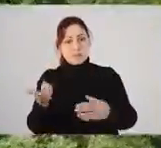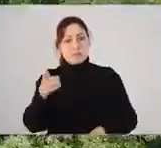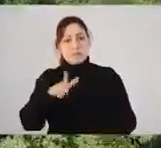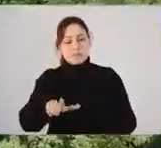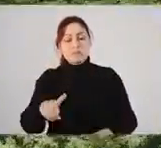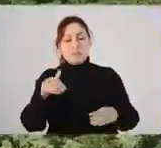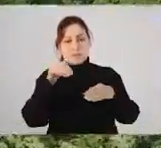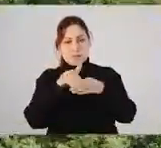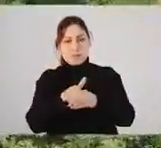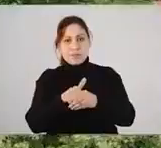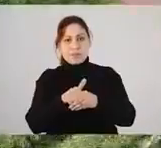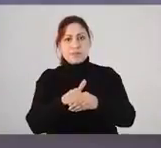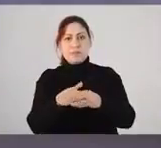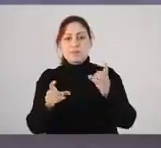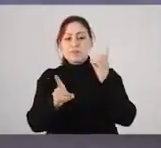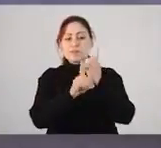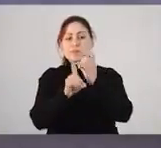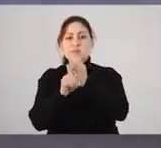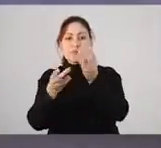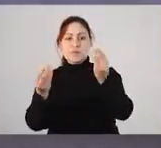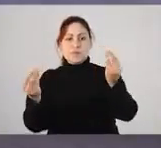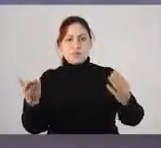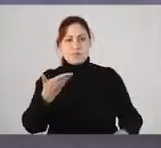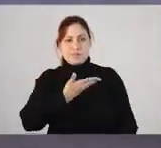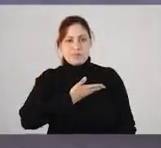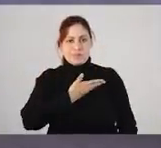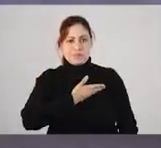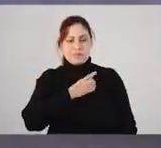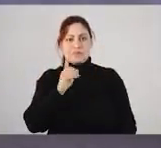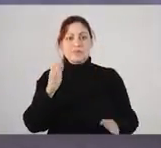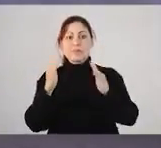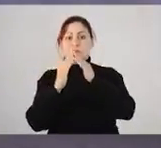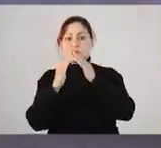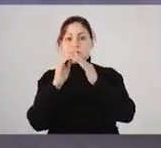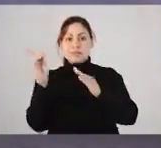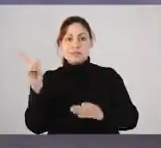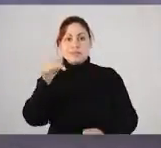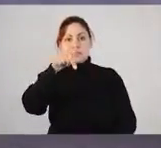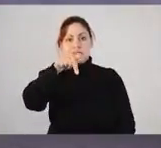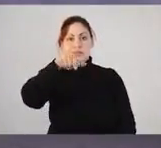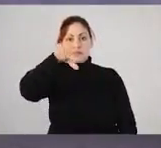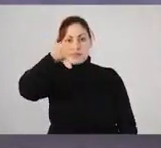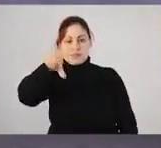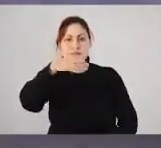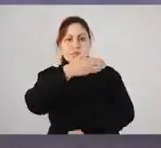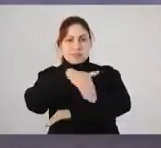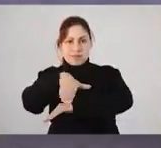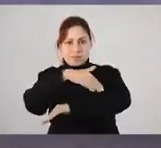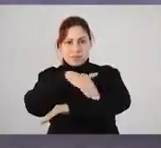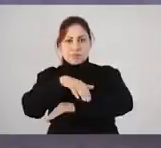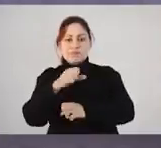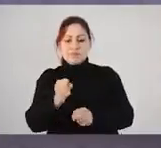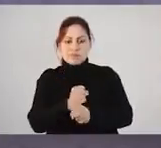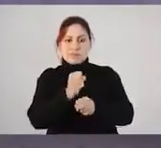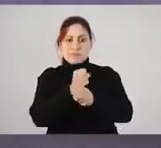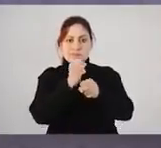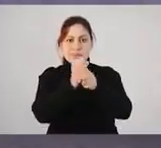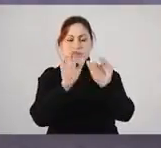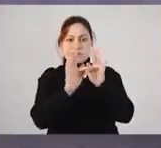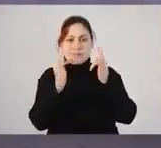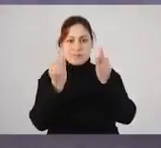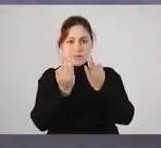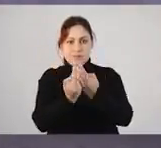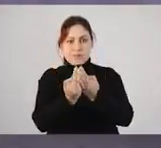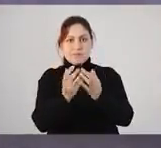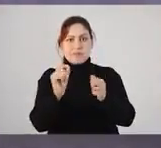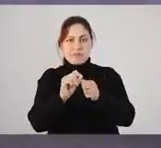encontro muitos amigos quando vou voltar. Minha família construiu essa casa, no número 79, aqui na rua Luiz Brenga, no Jardim São